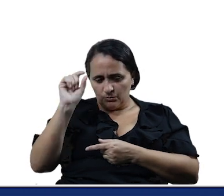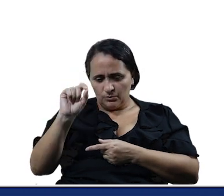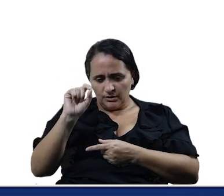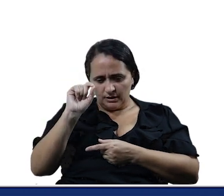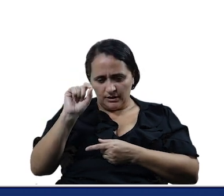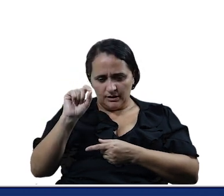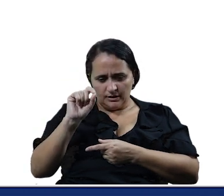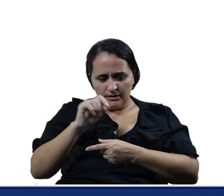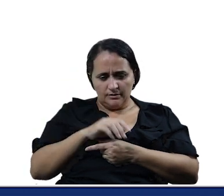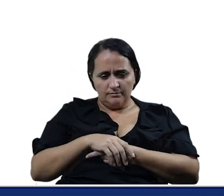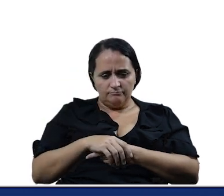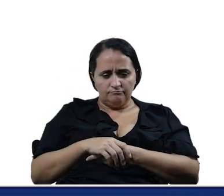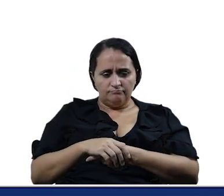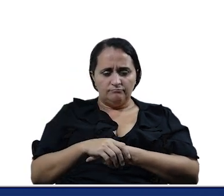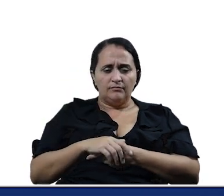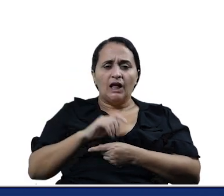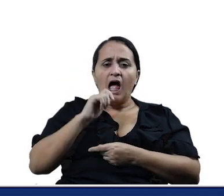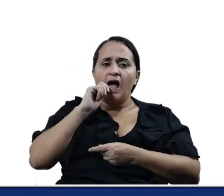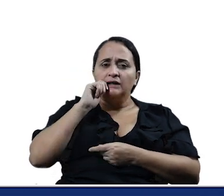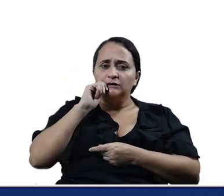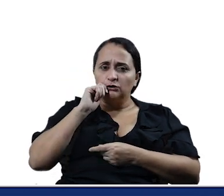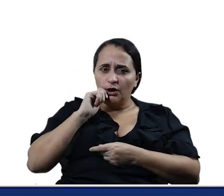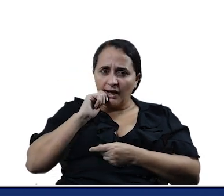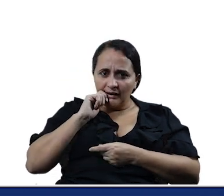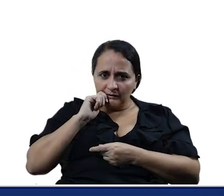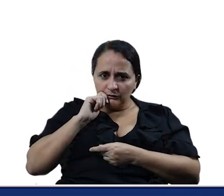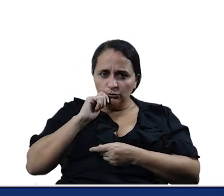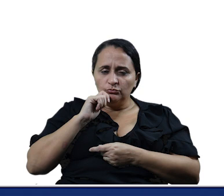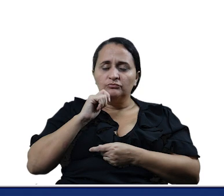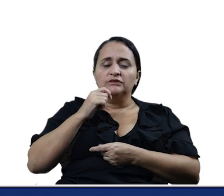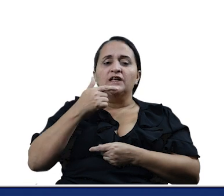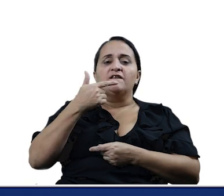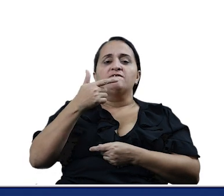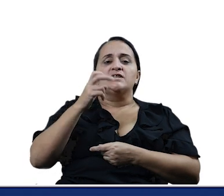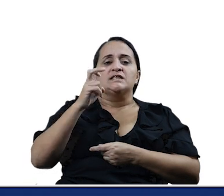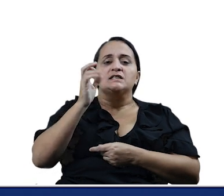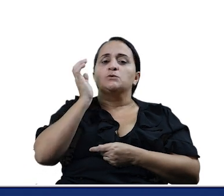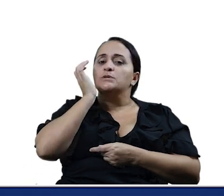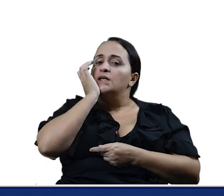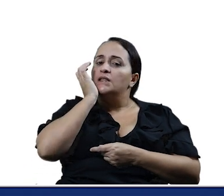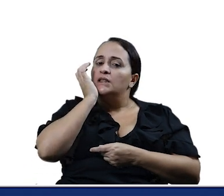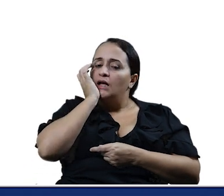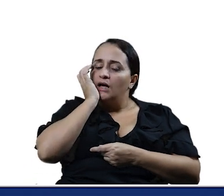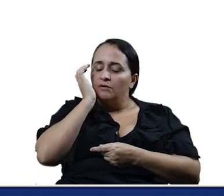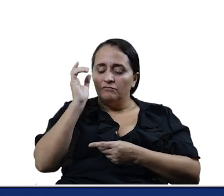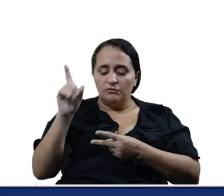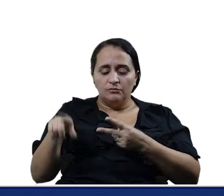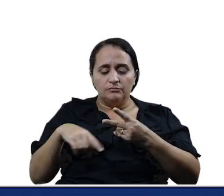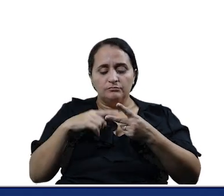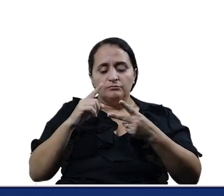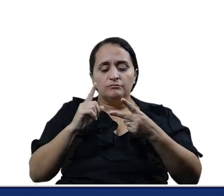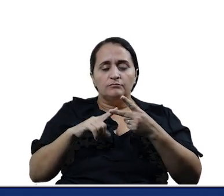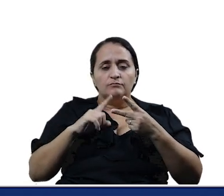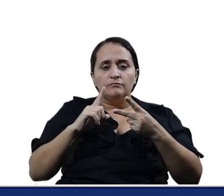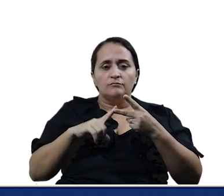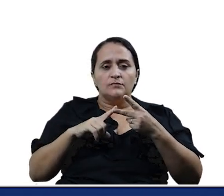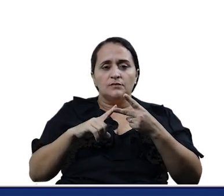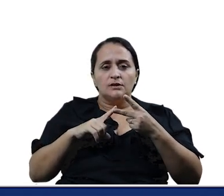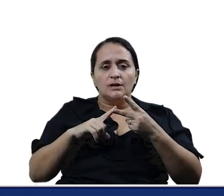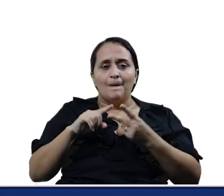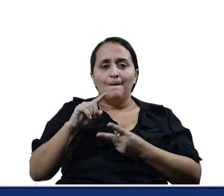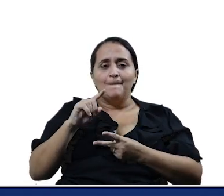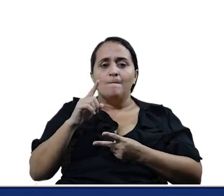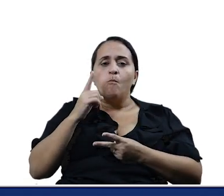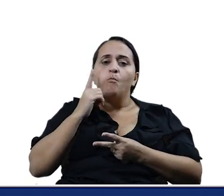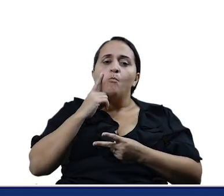o chiclete custa 25 centavos, as balas custam 20